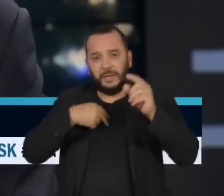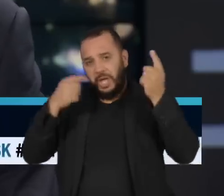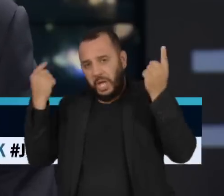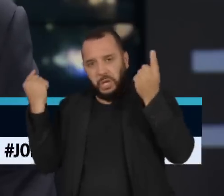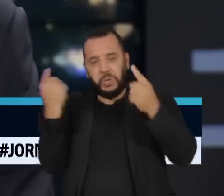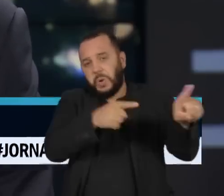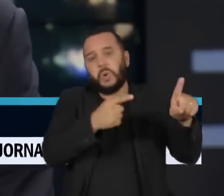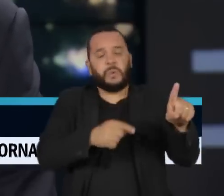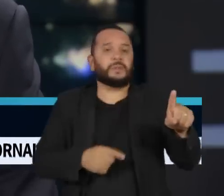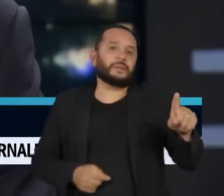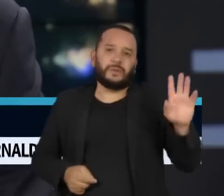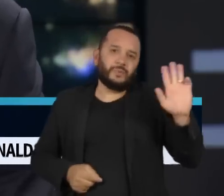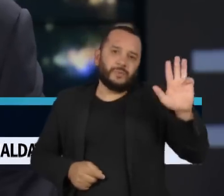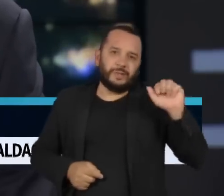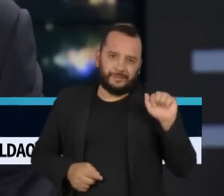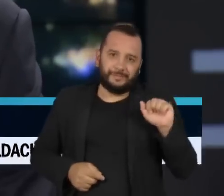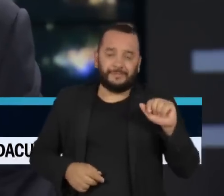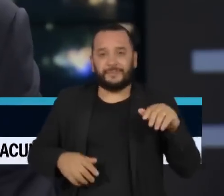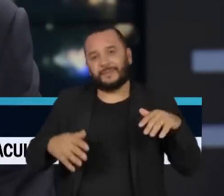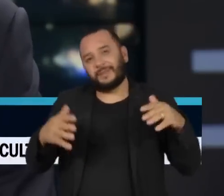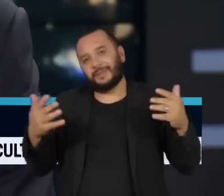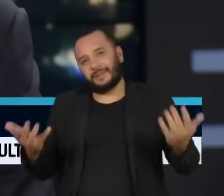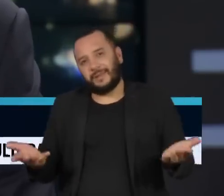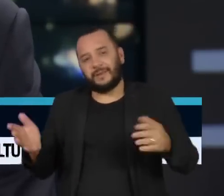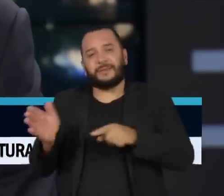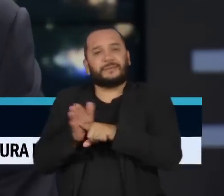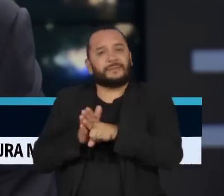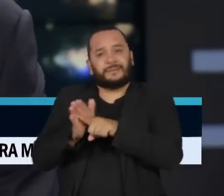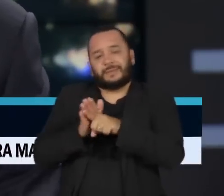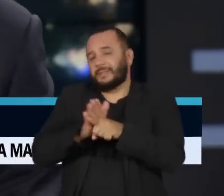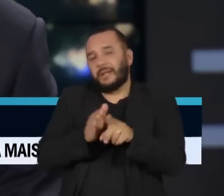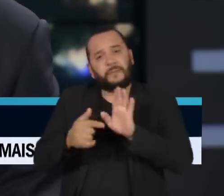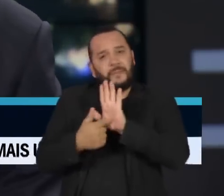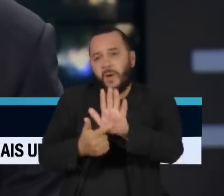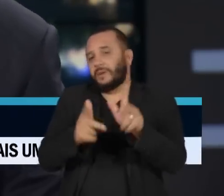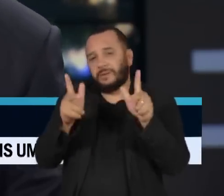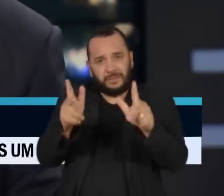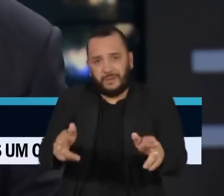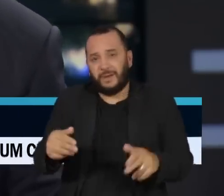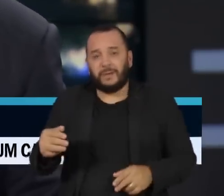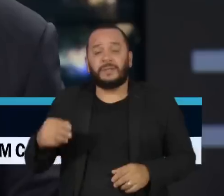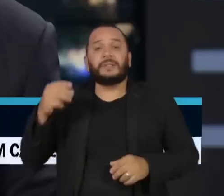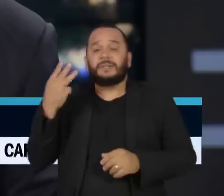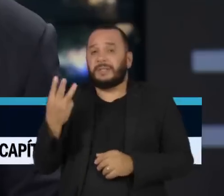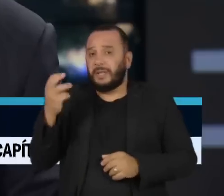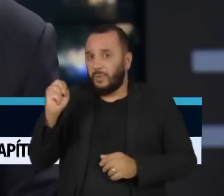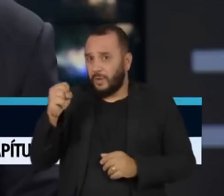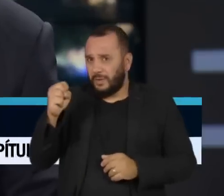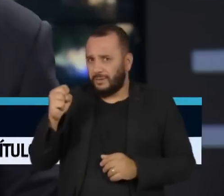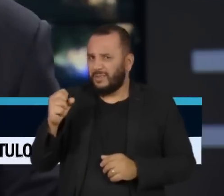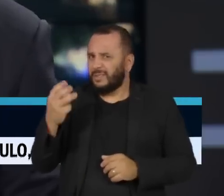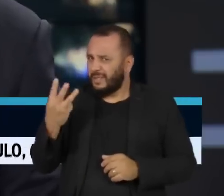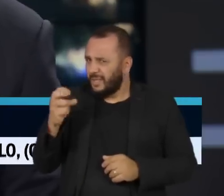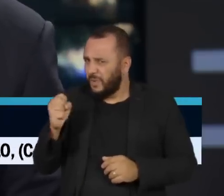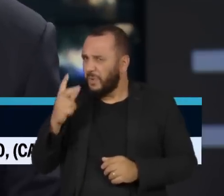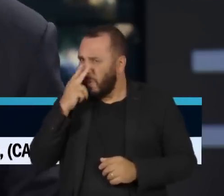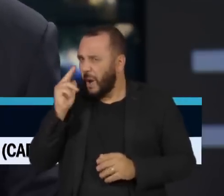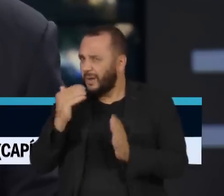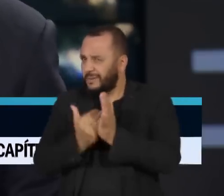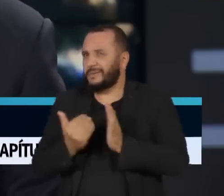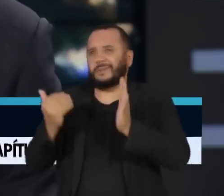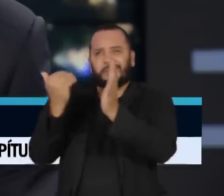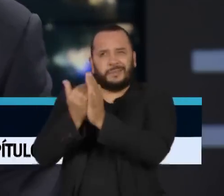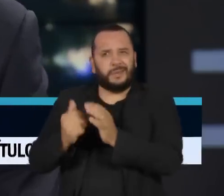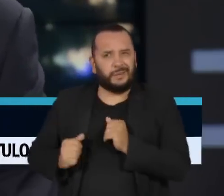possibilidade do PT ganhar. Então, eu acho que essa pesquisa retrata exatamente isso. Esses 38, que eu acho até que é menos, os 38 é exagerado,